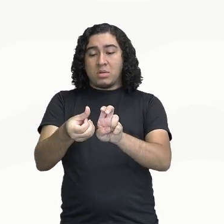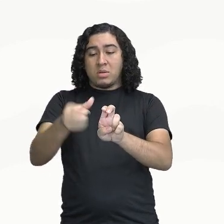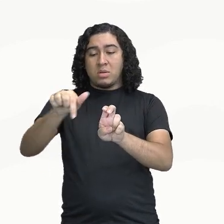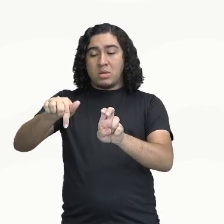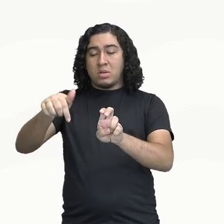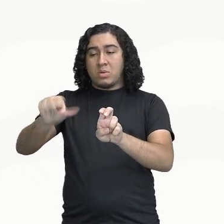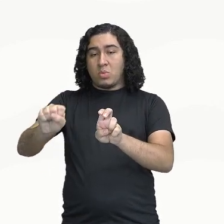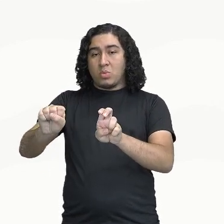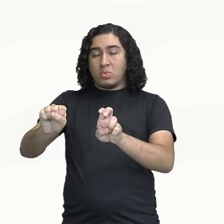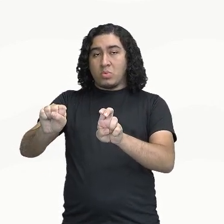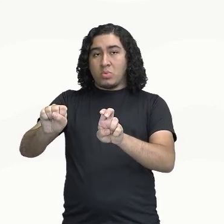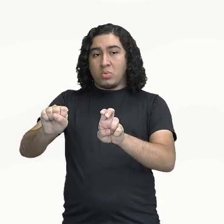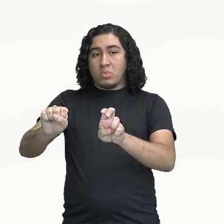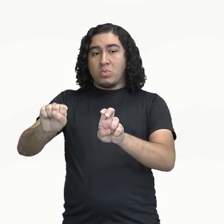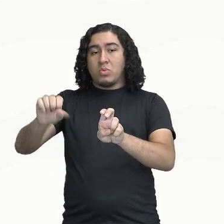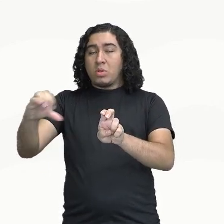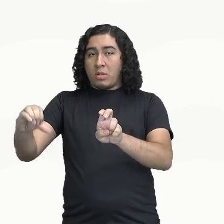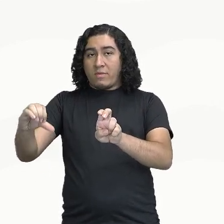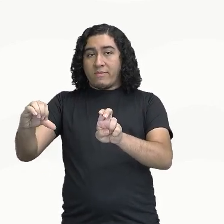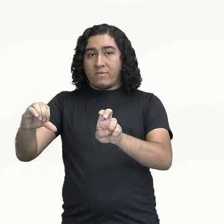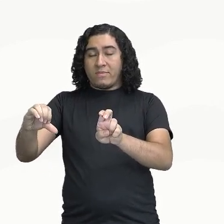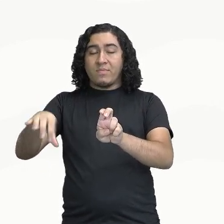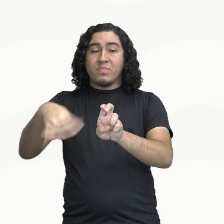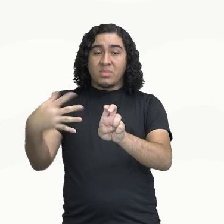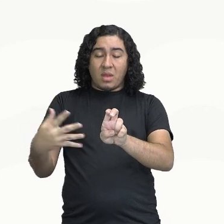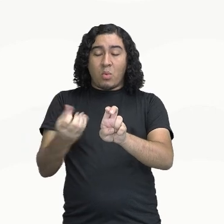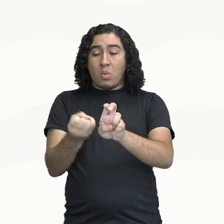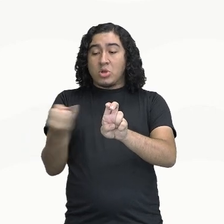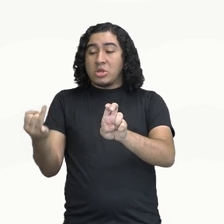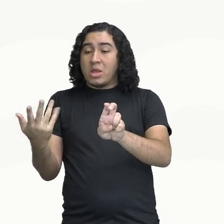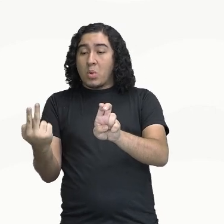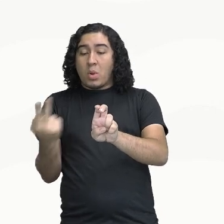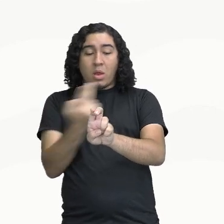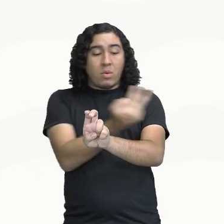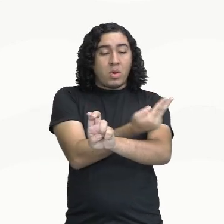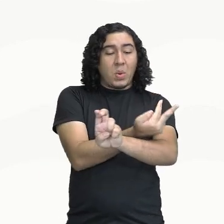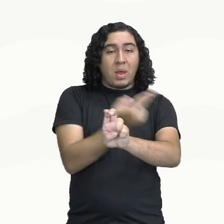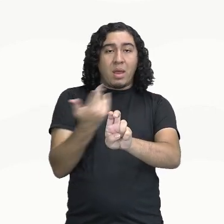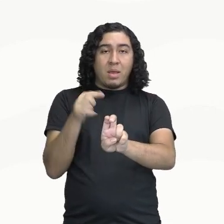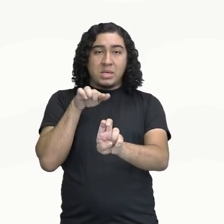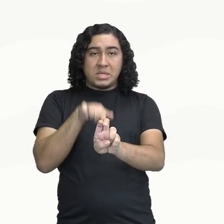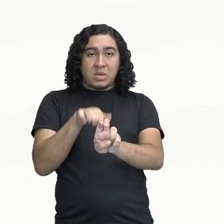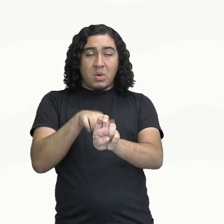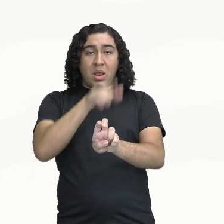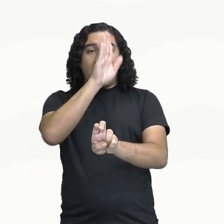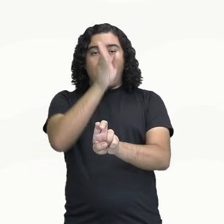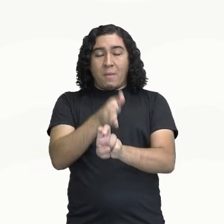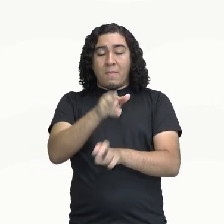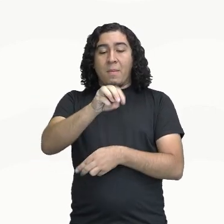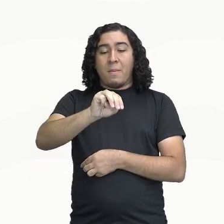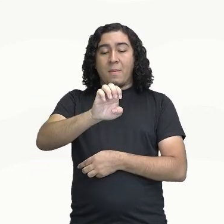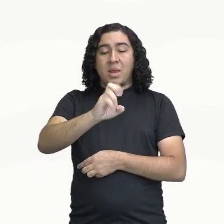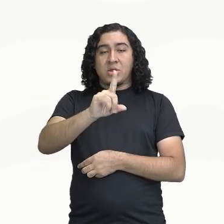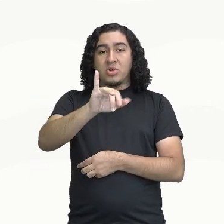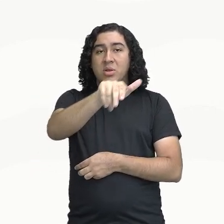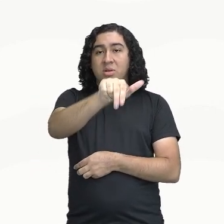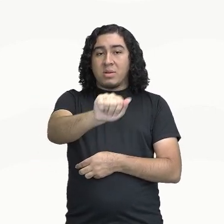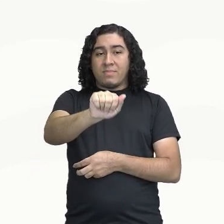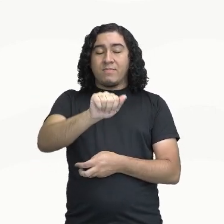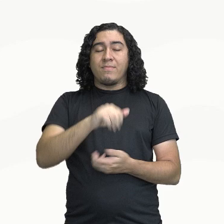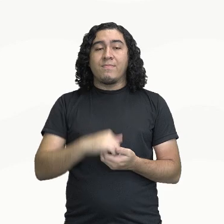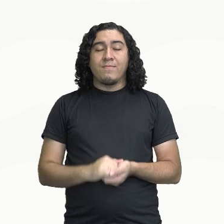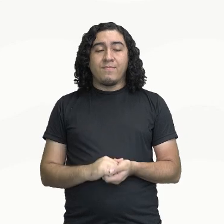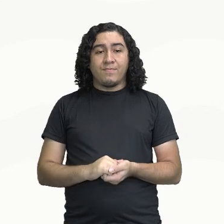Então ele é o elemento central. Nesse caso, o 5 é a mediana do conjunto desses 9 valores.